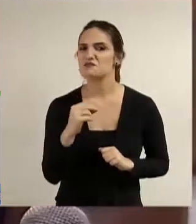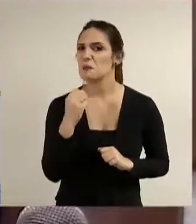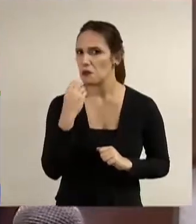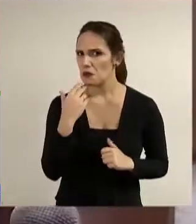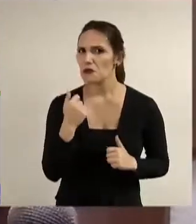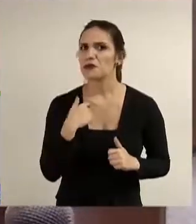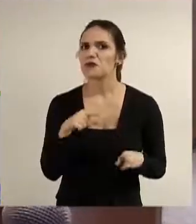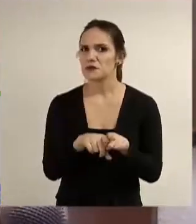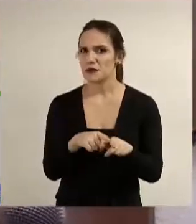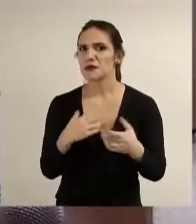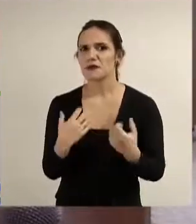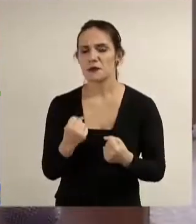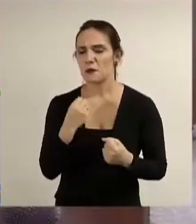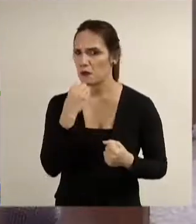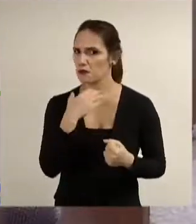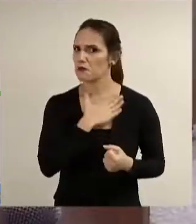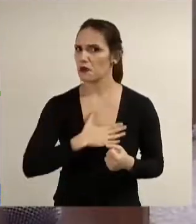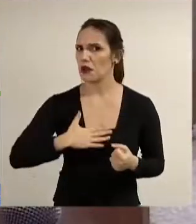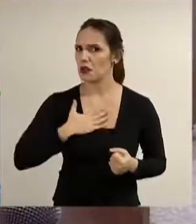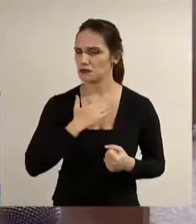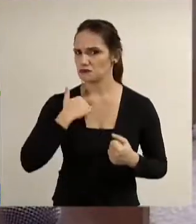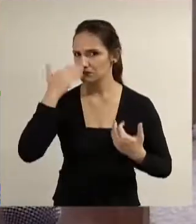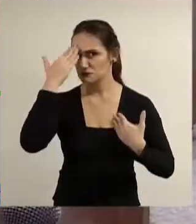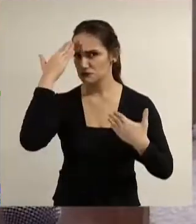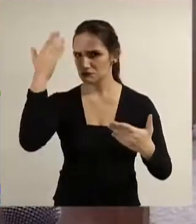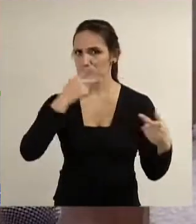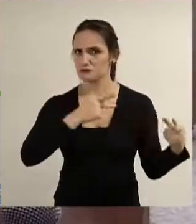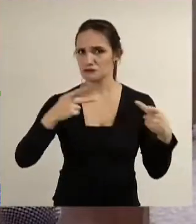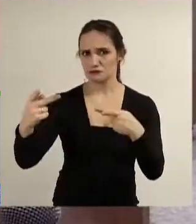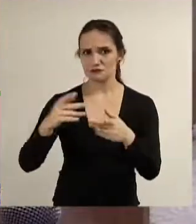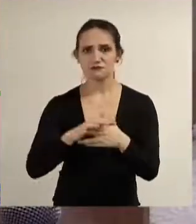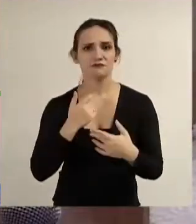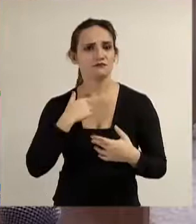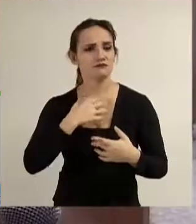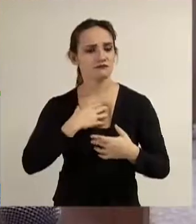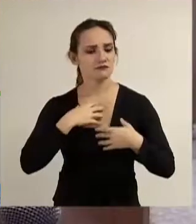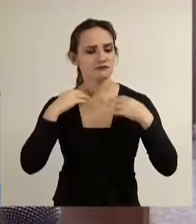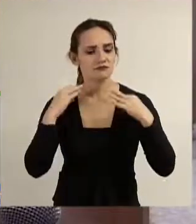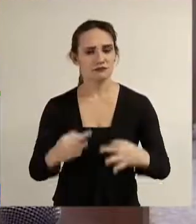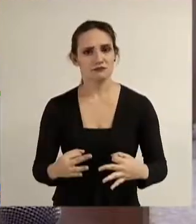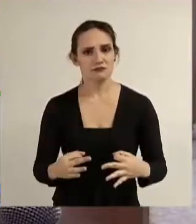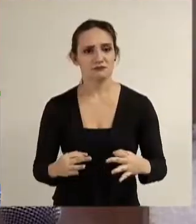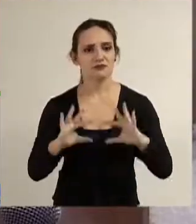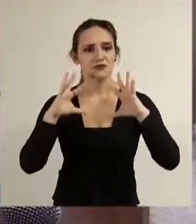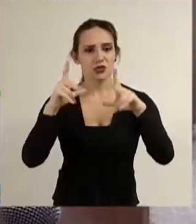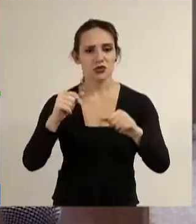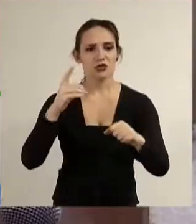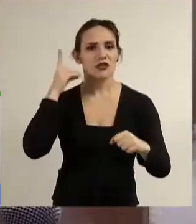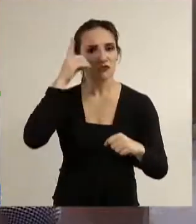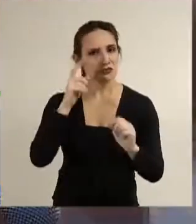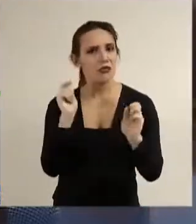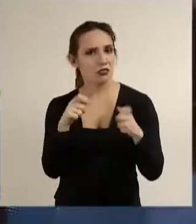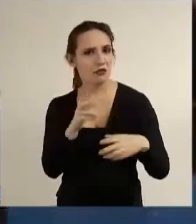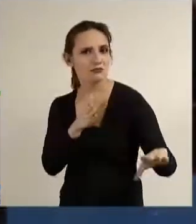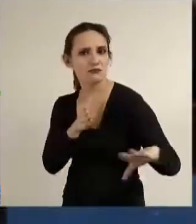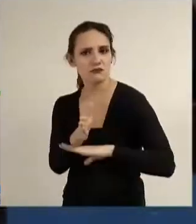ele também que nós ficamos muito agradecidos com o convite. Tenho certeza que os deputados que puderem vão estar lá com o